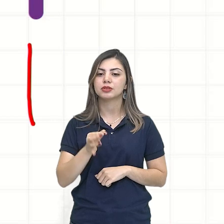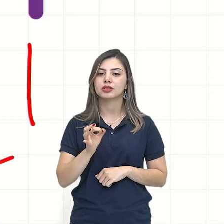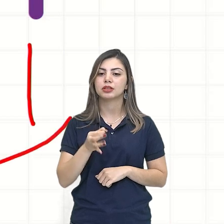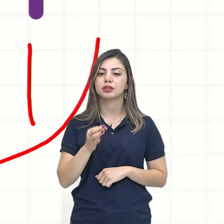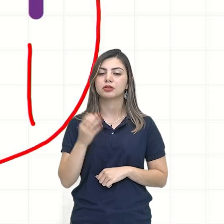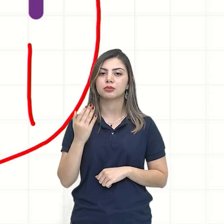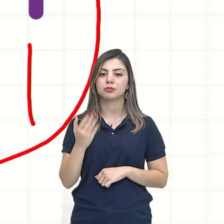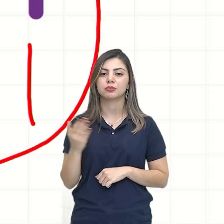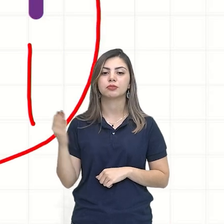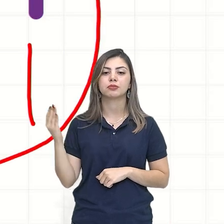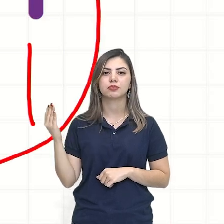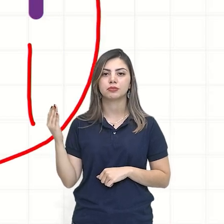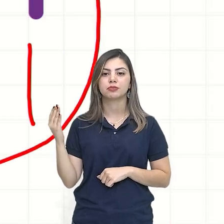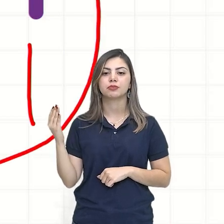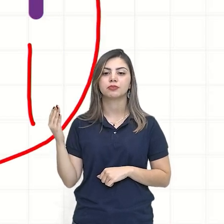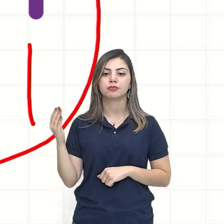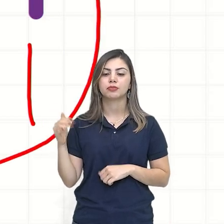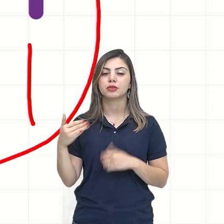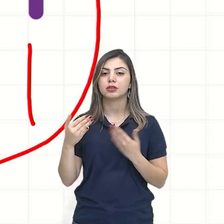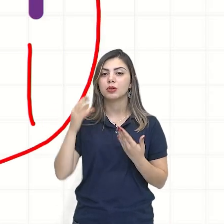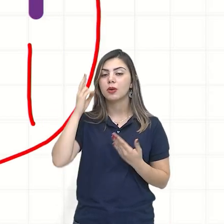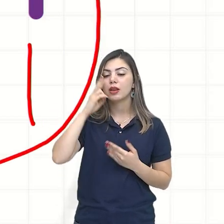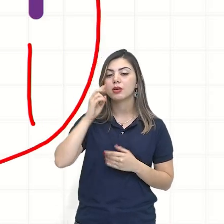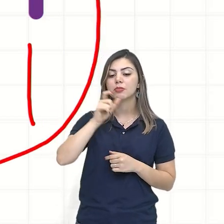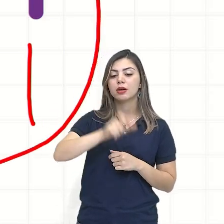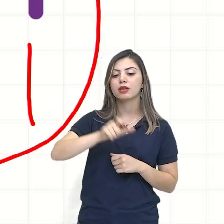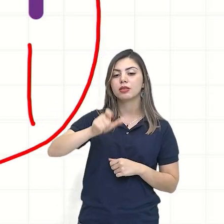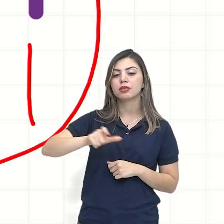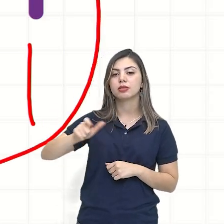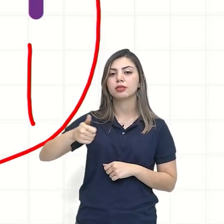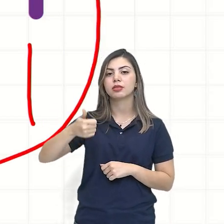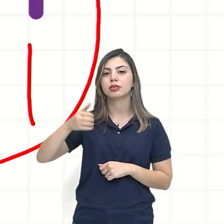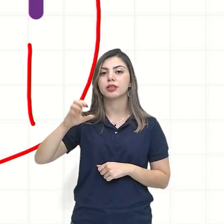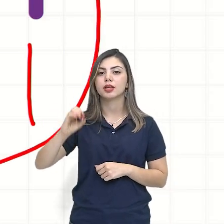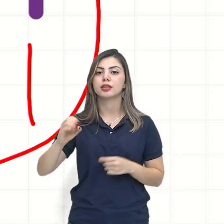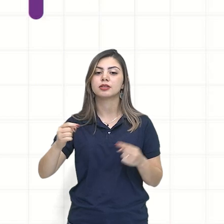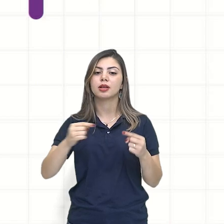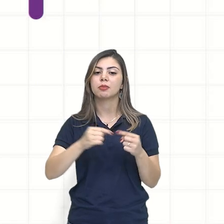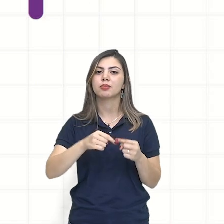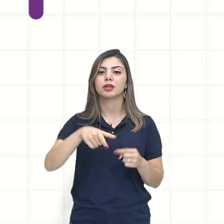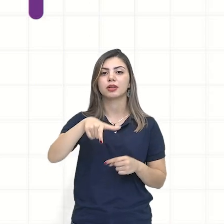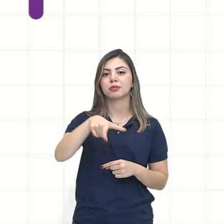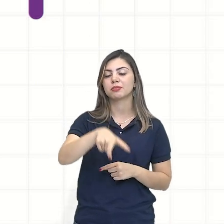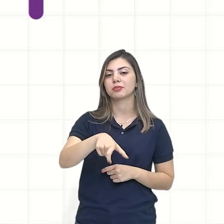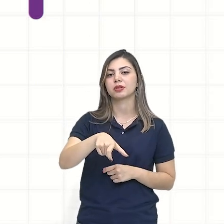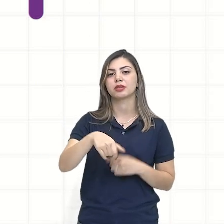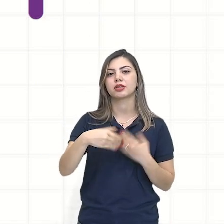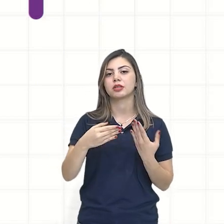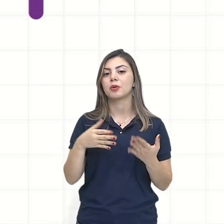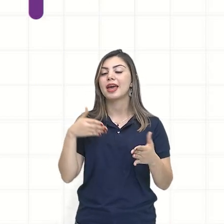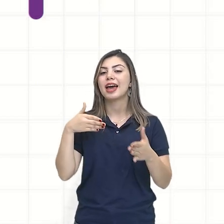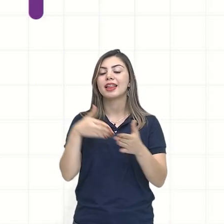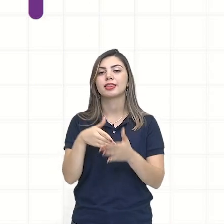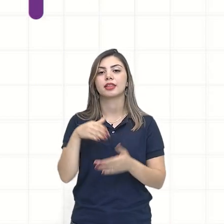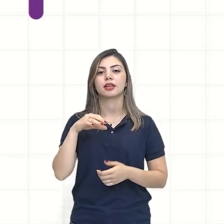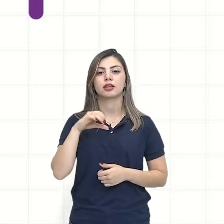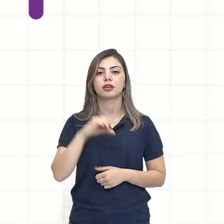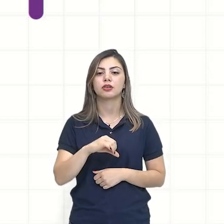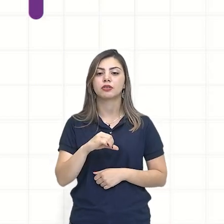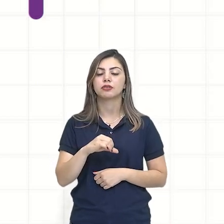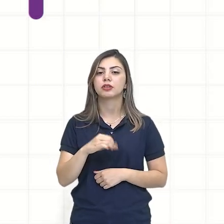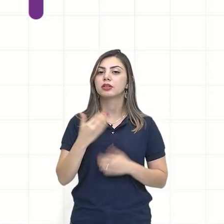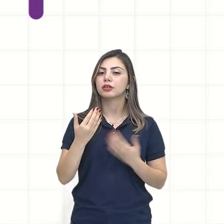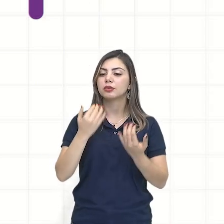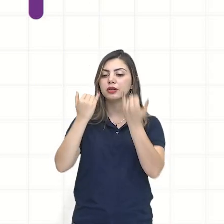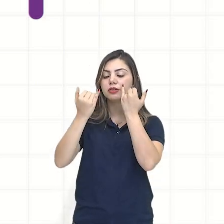10 bastões. E 10 bastões equivale ao quê? A um osso de calcanhar, tá? Esse dado aqui também